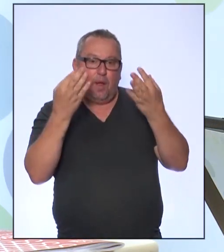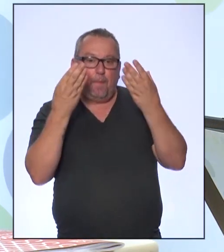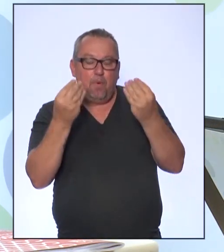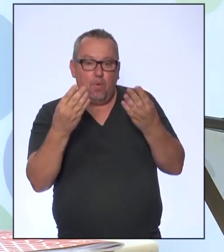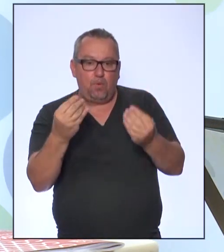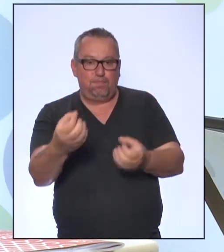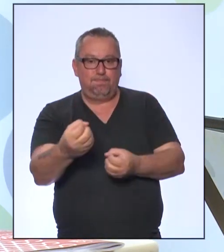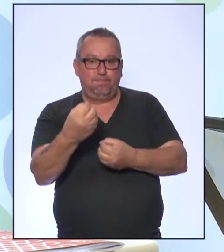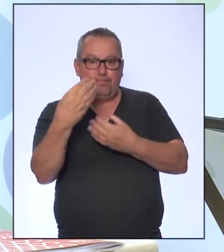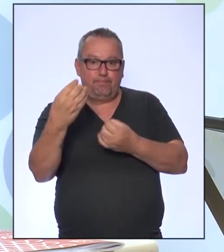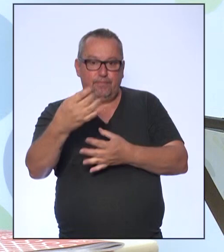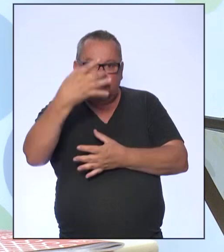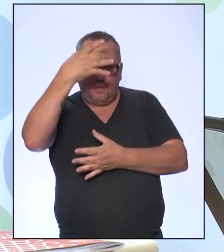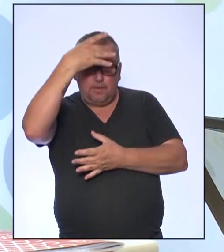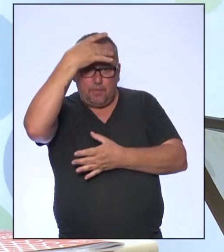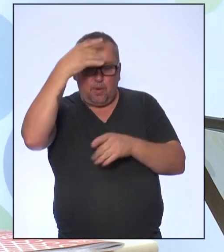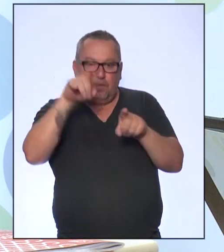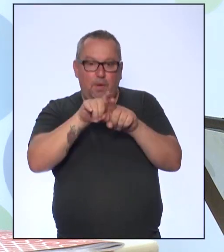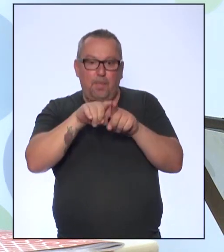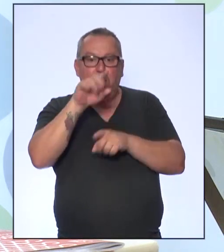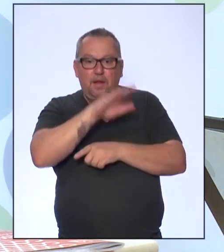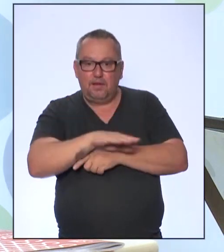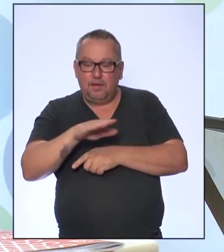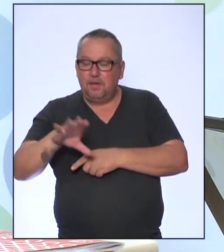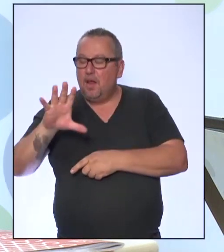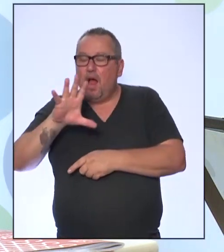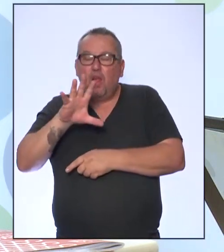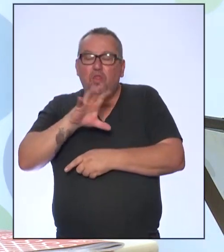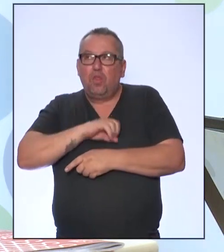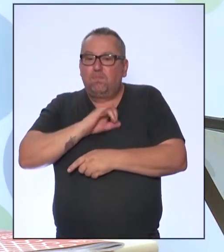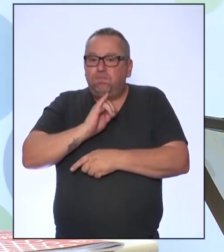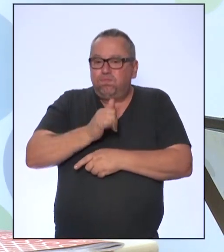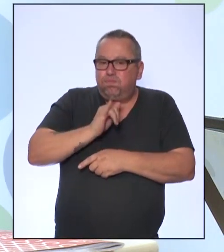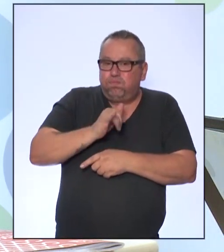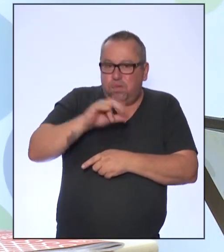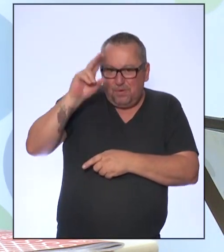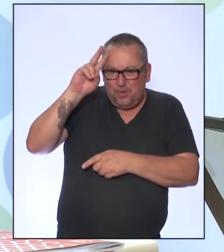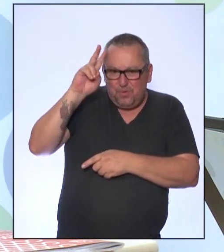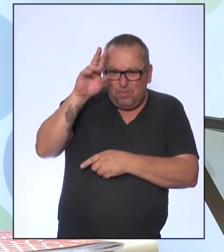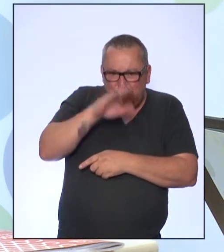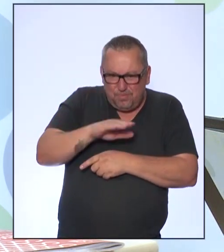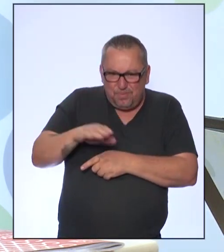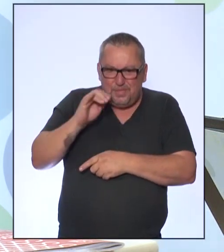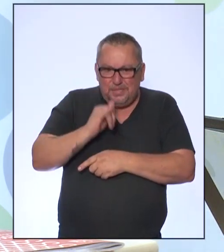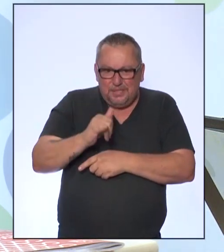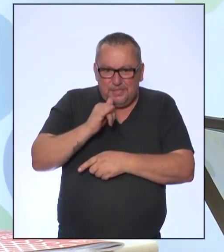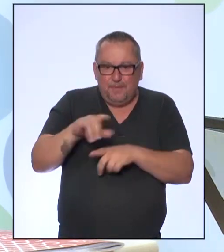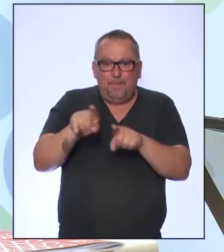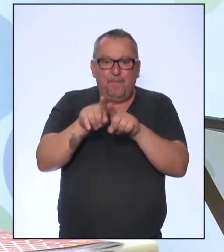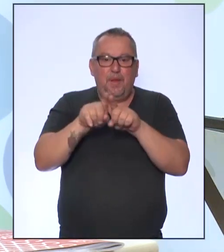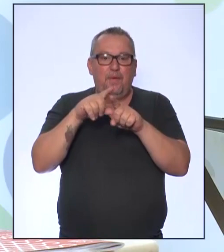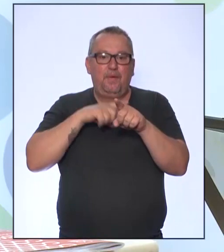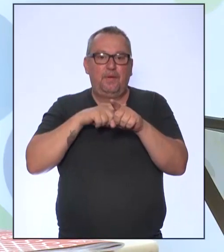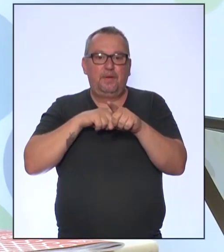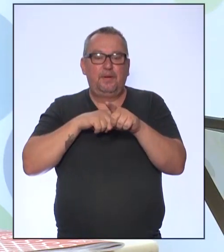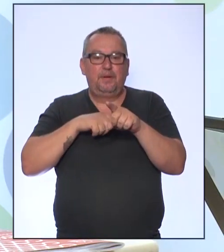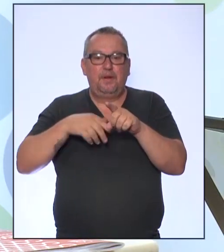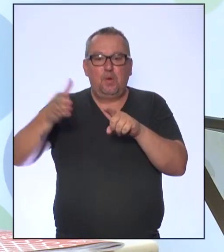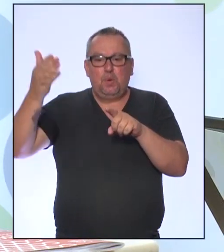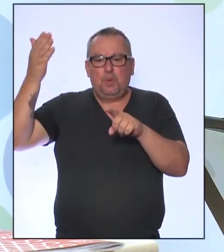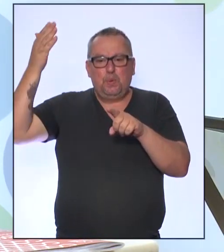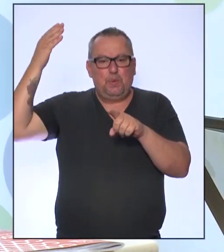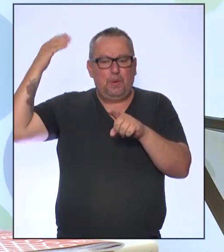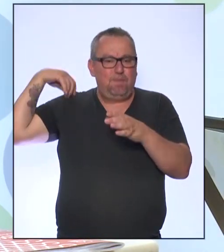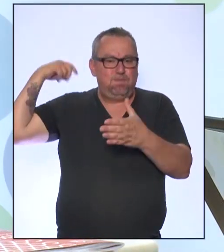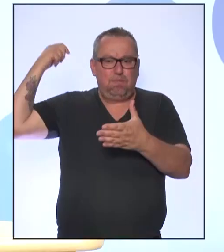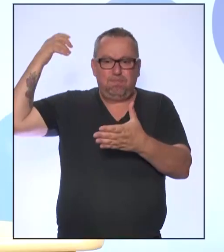isso que as crianças adoram ouvir fábulas, os pais contam muitas fábulas, né? E as fábulas são muito, vêm lá da